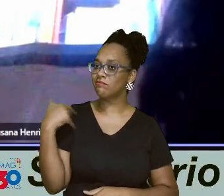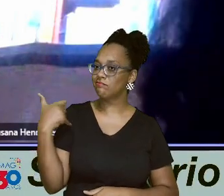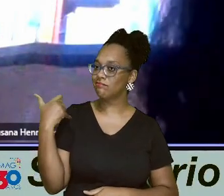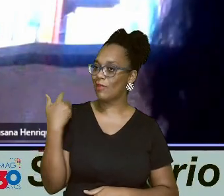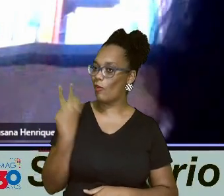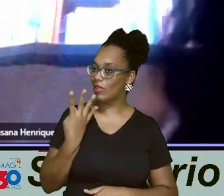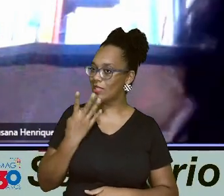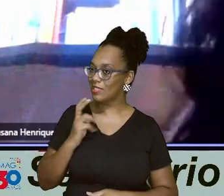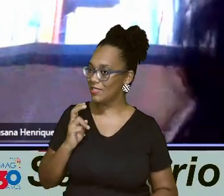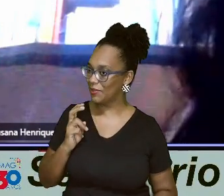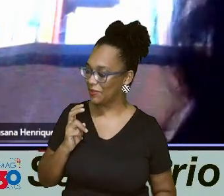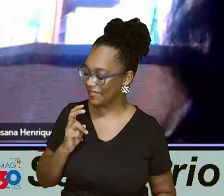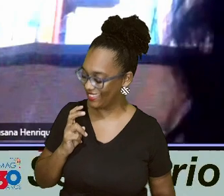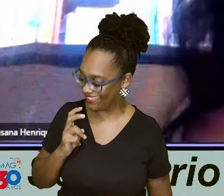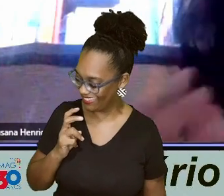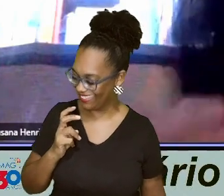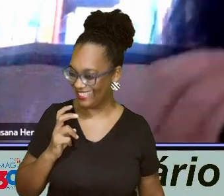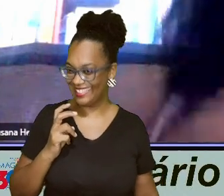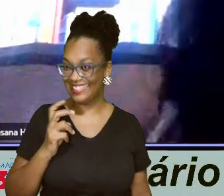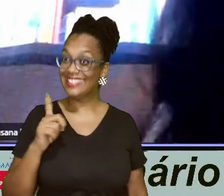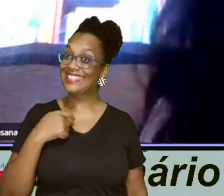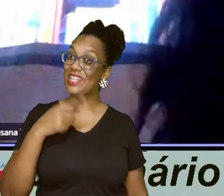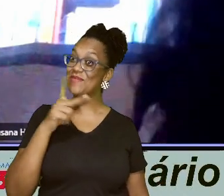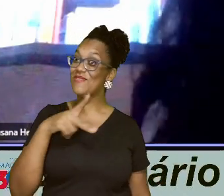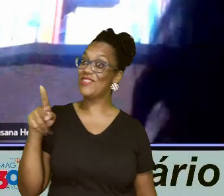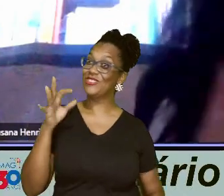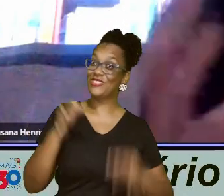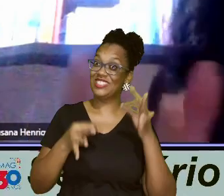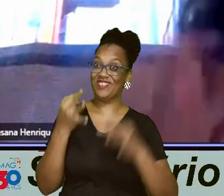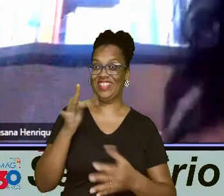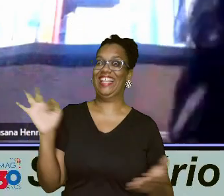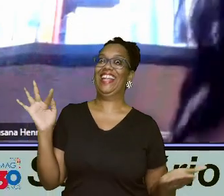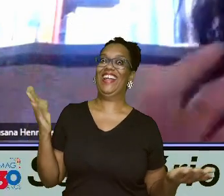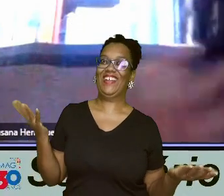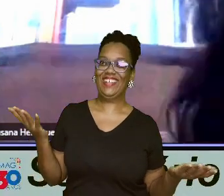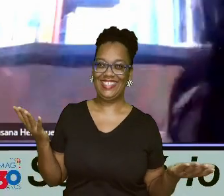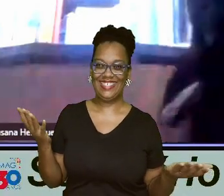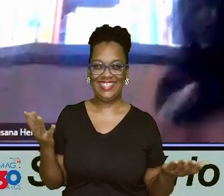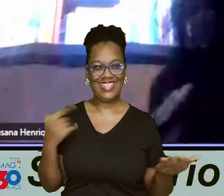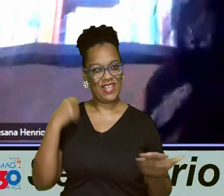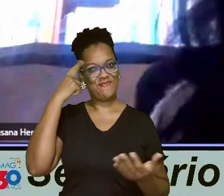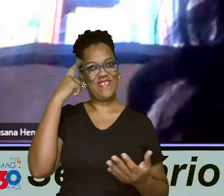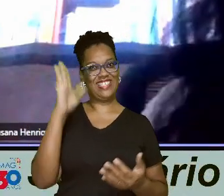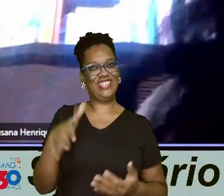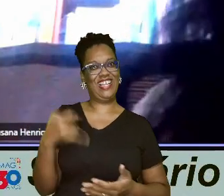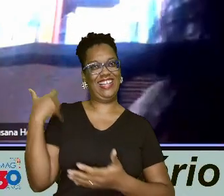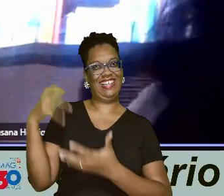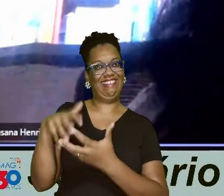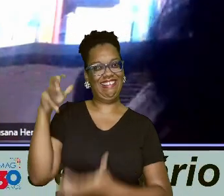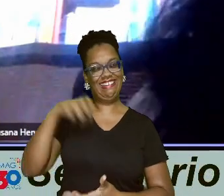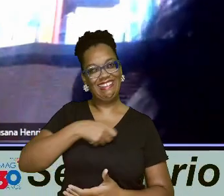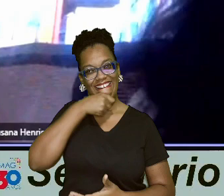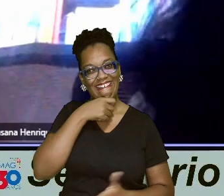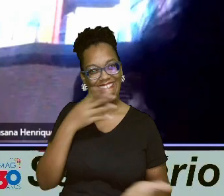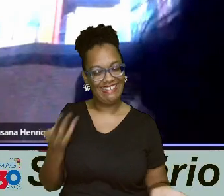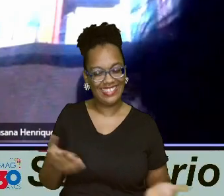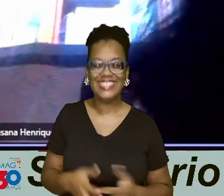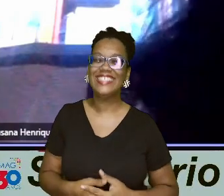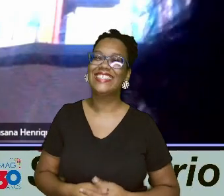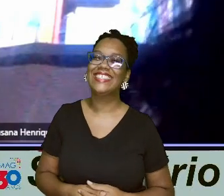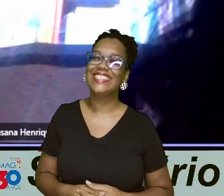45 anos, porque eu sou professora de juiz federal, né? As pessoas vão achar que eu já estou mais em outro momento.